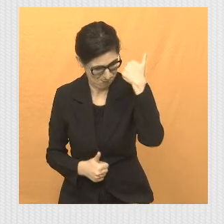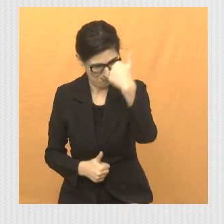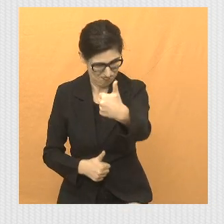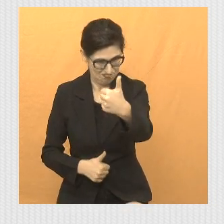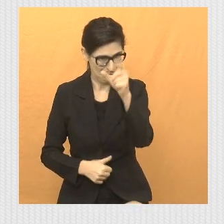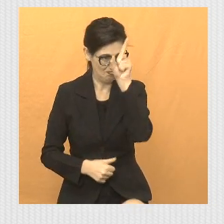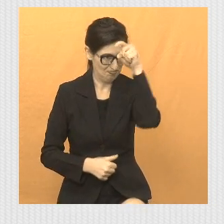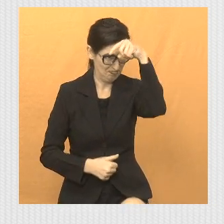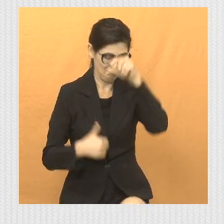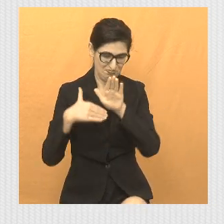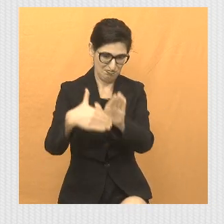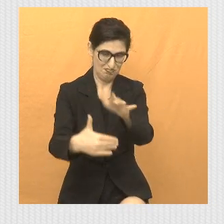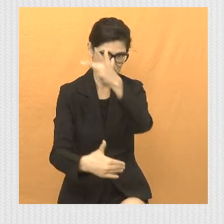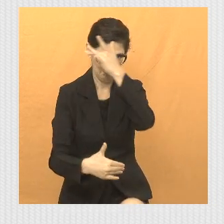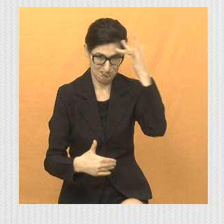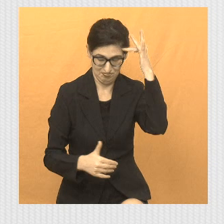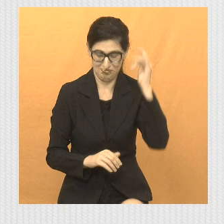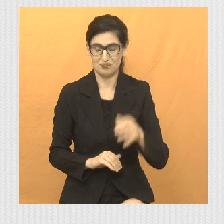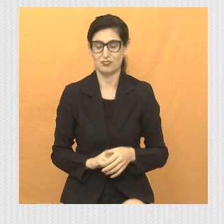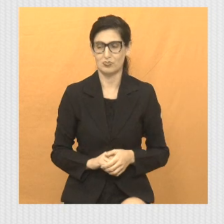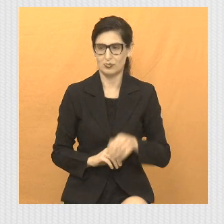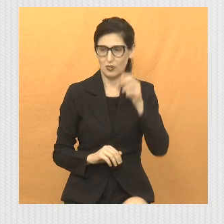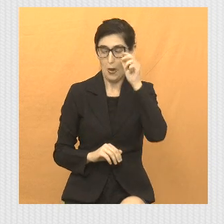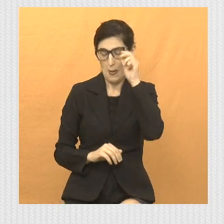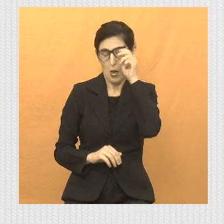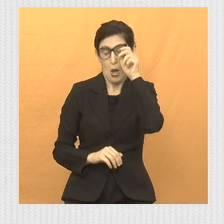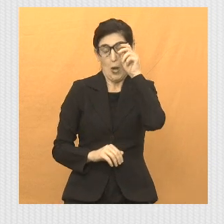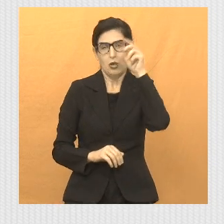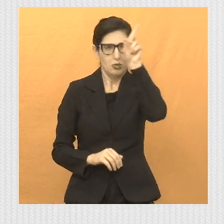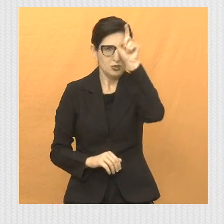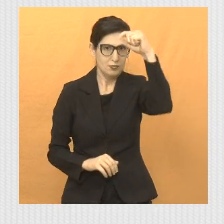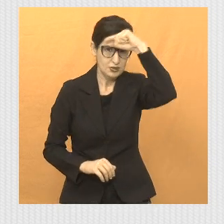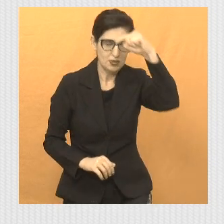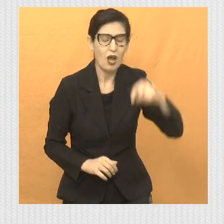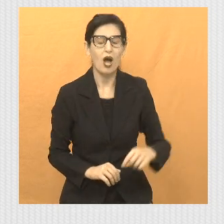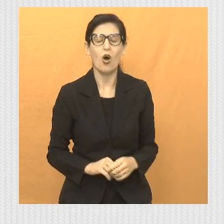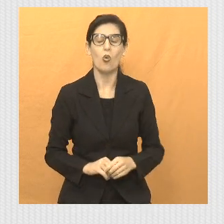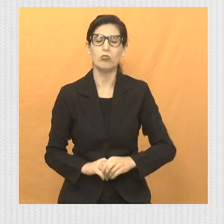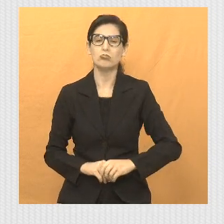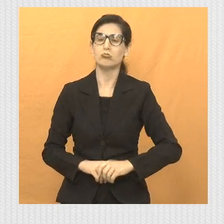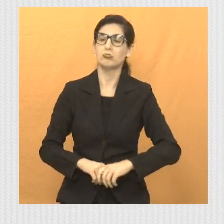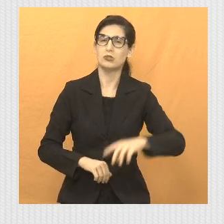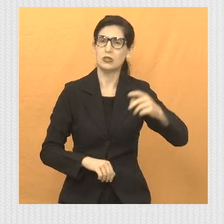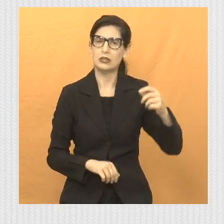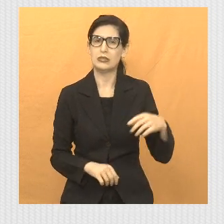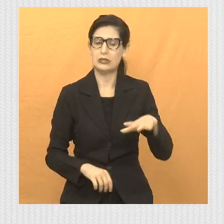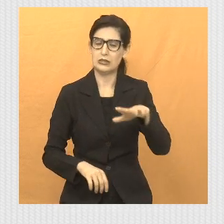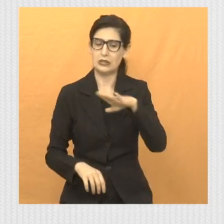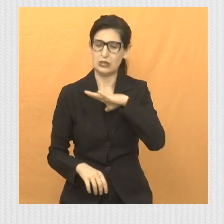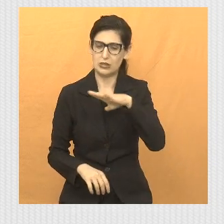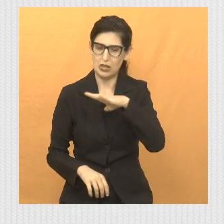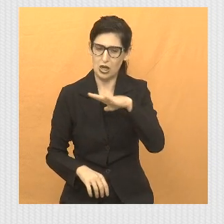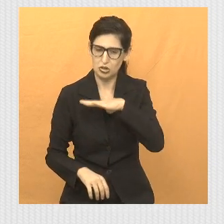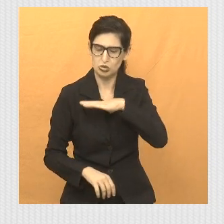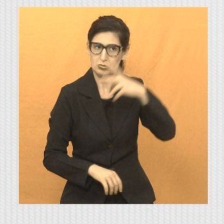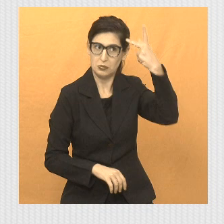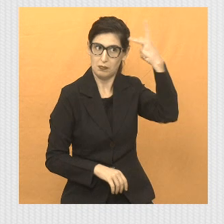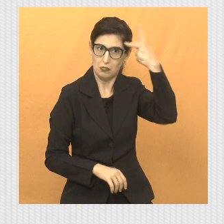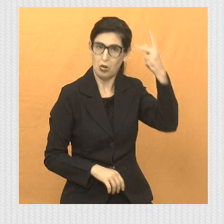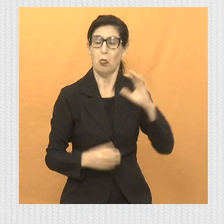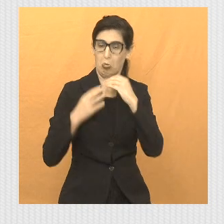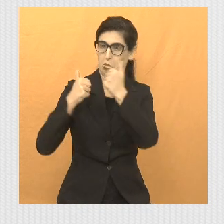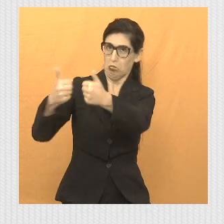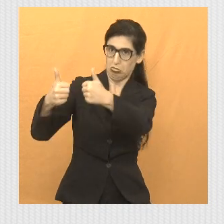Estado, que, em função dos hospitais regionais, também houve um aumento. Temos um aumento nos atendimentos